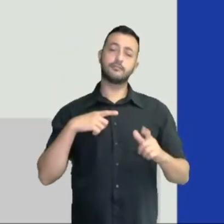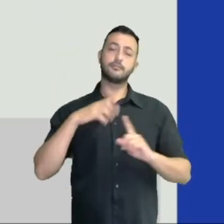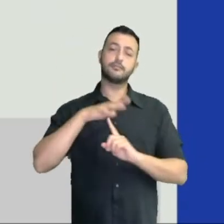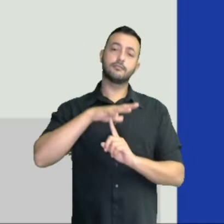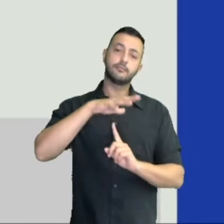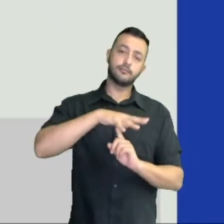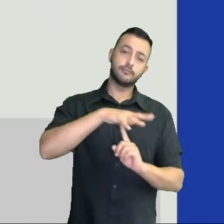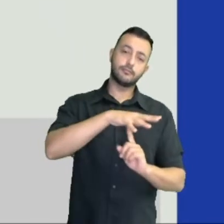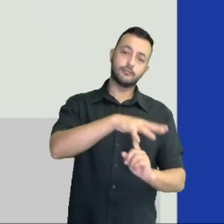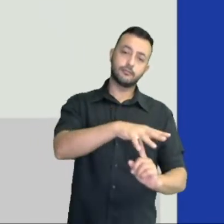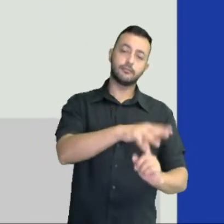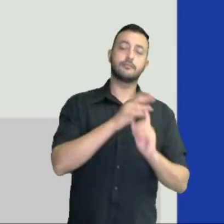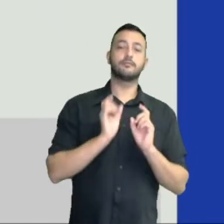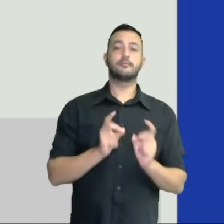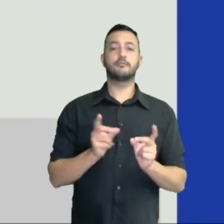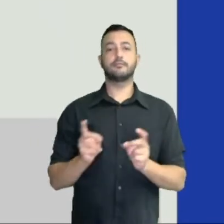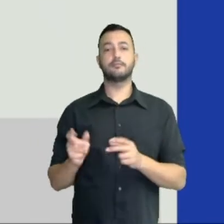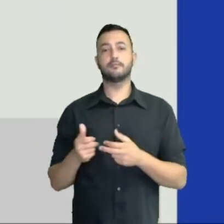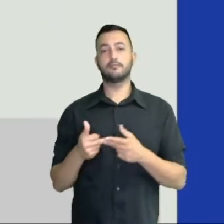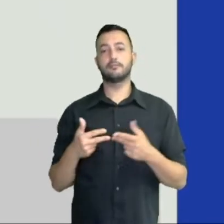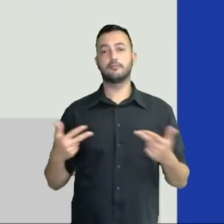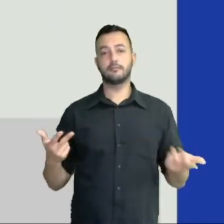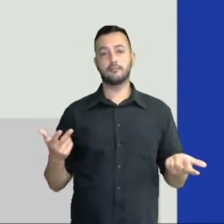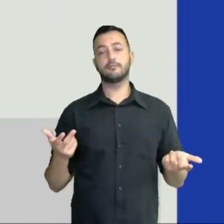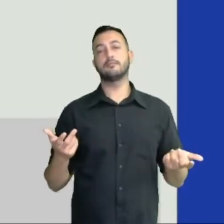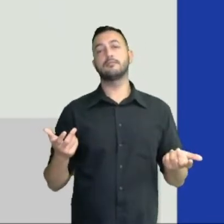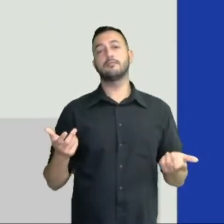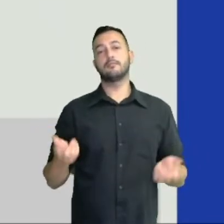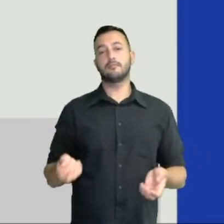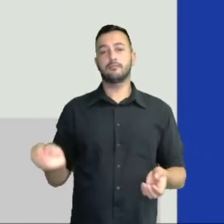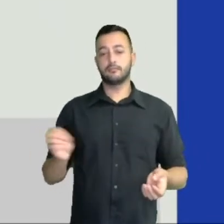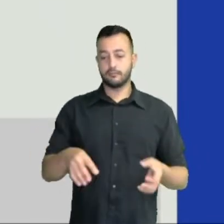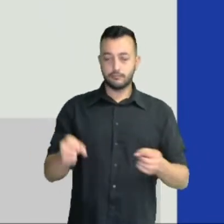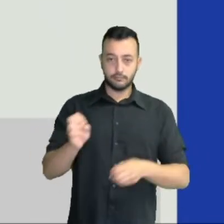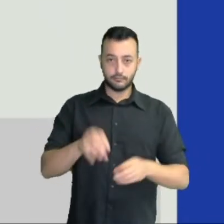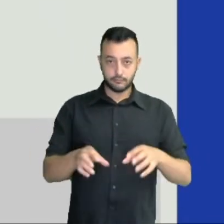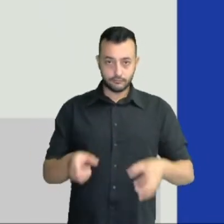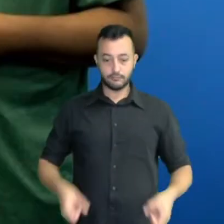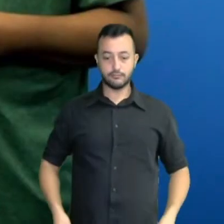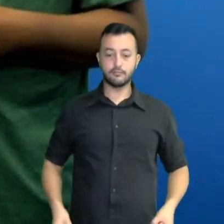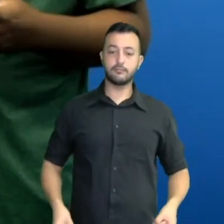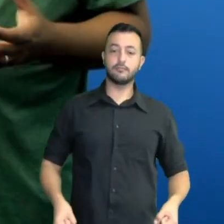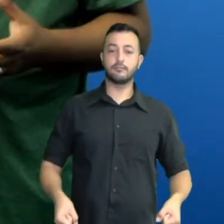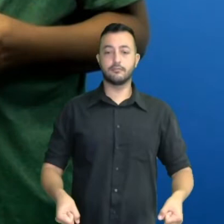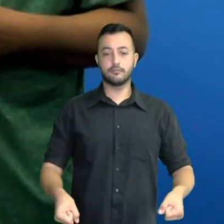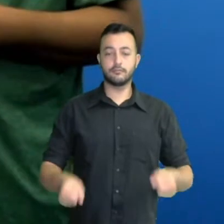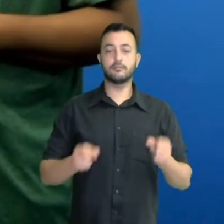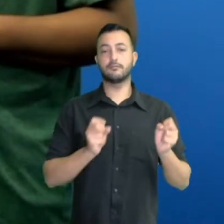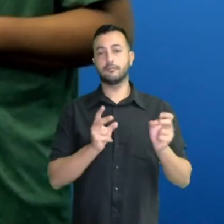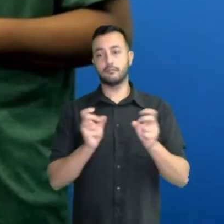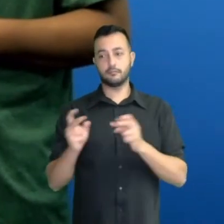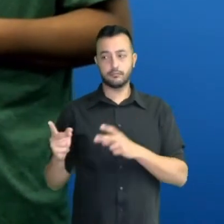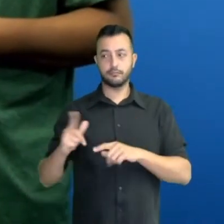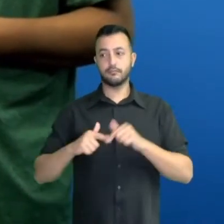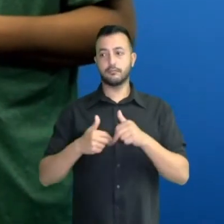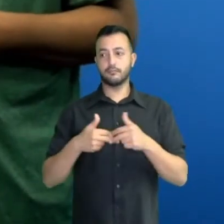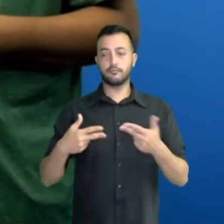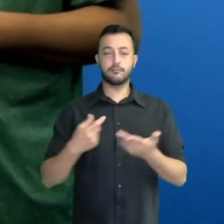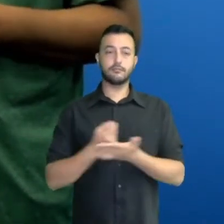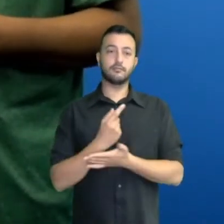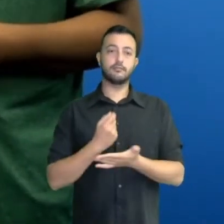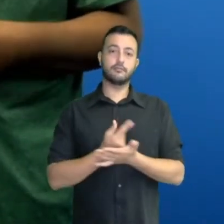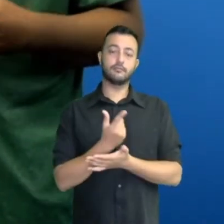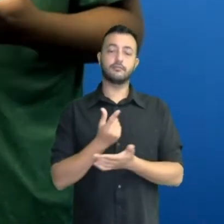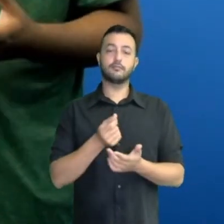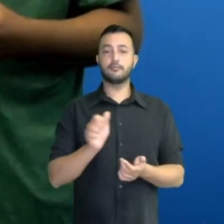feirantes que vendem alguma coisa que cultivaram na sua terra ou algum outro produto que conseguiram comprar mais